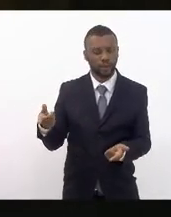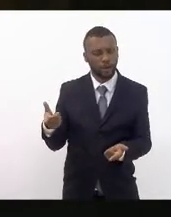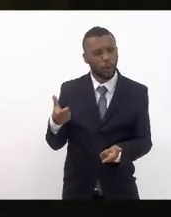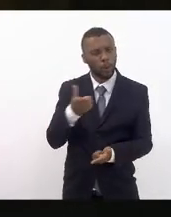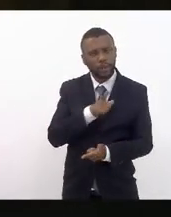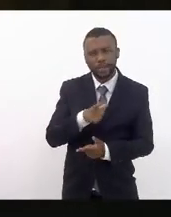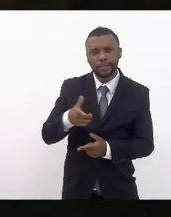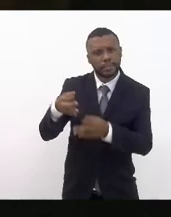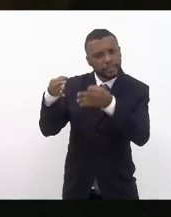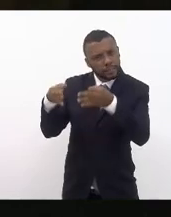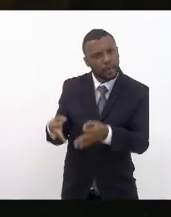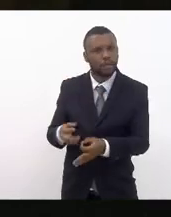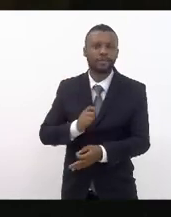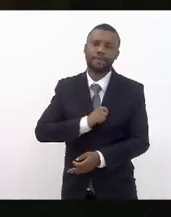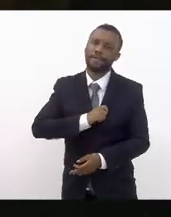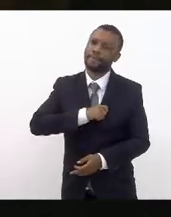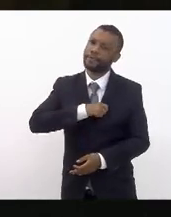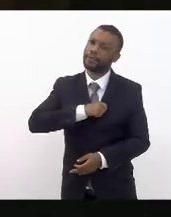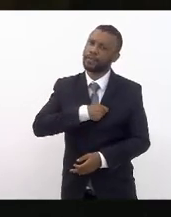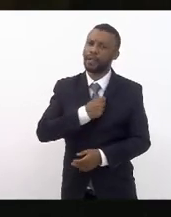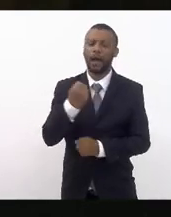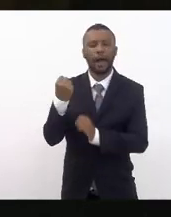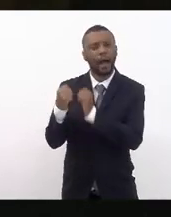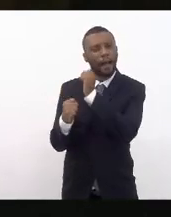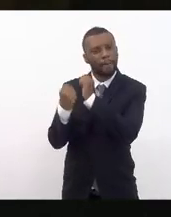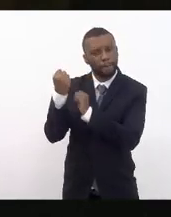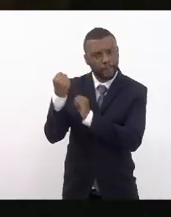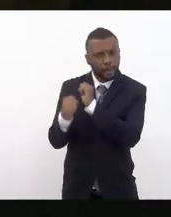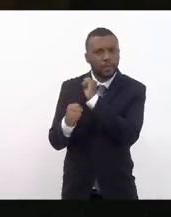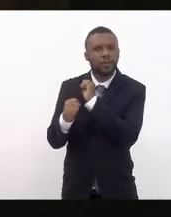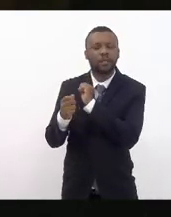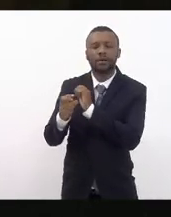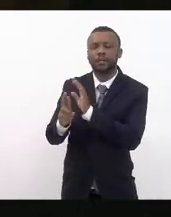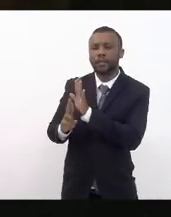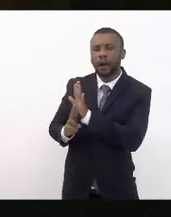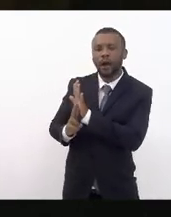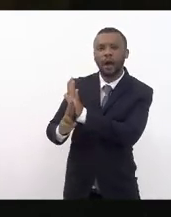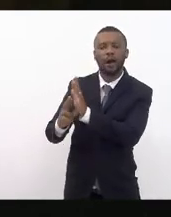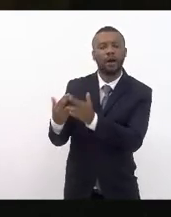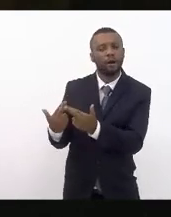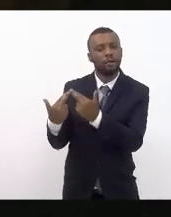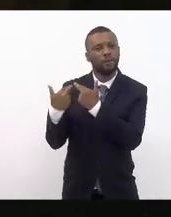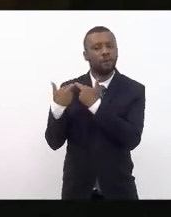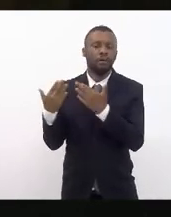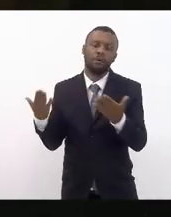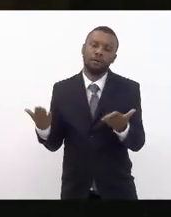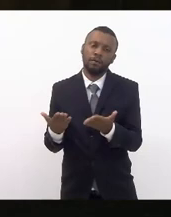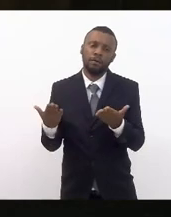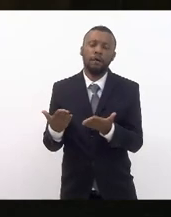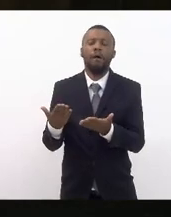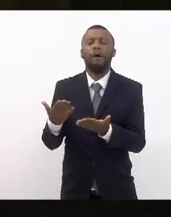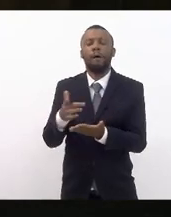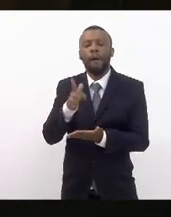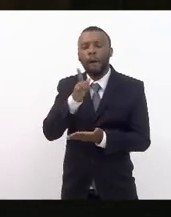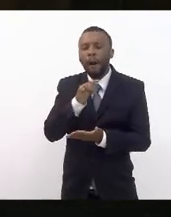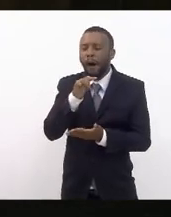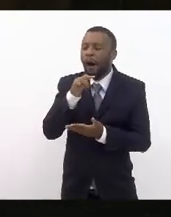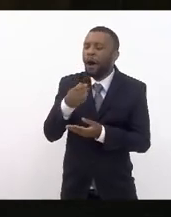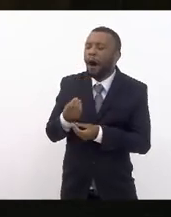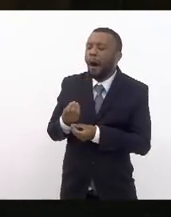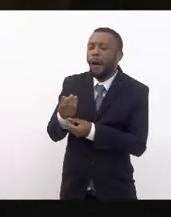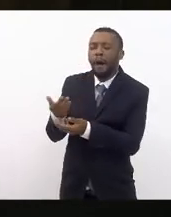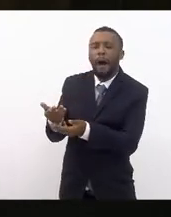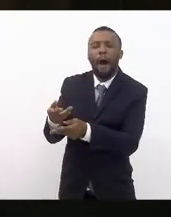fiscalize efetivamente a empresa que está responsável hoje pelo abastecimento de água